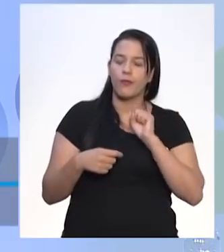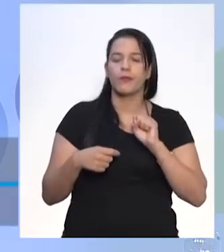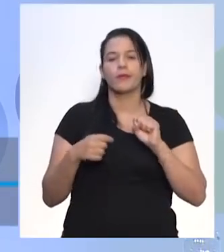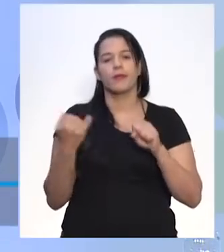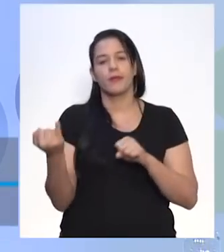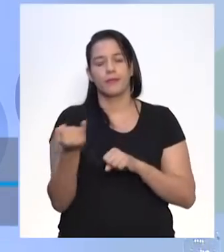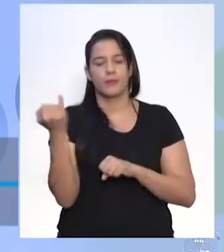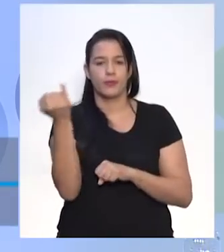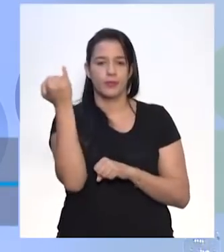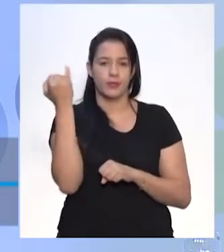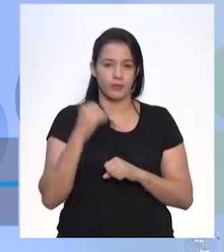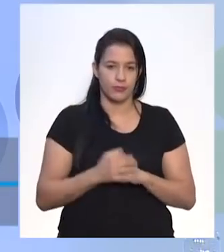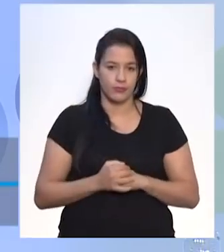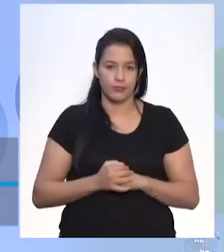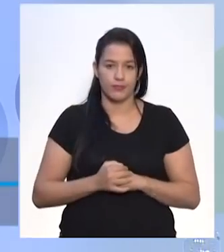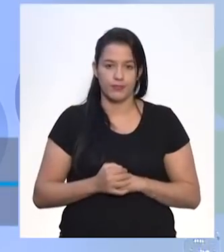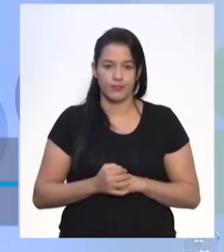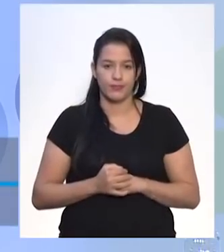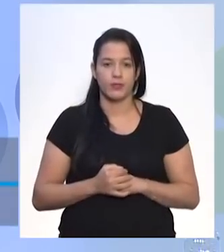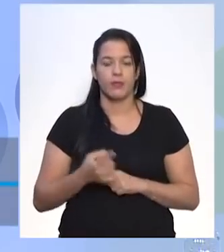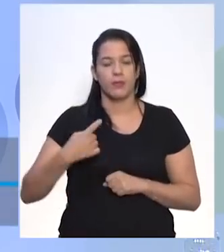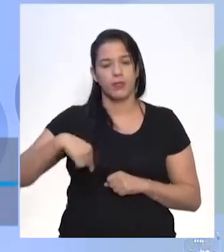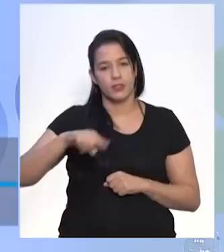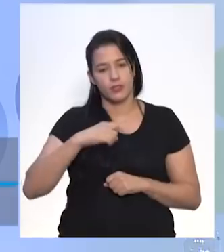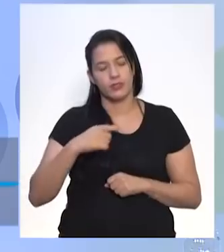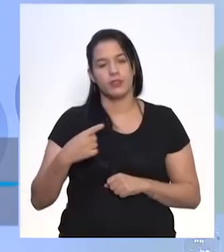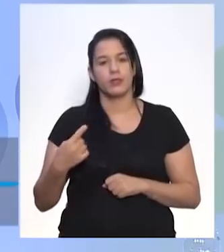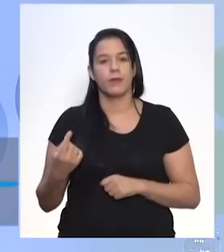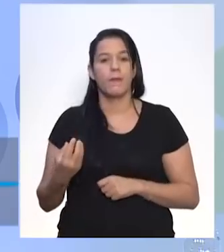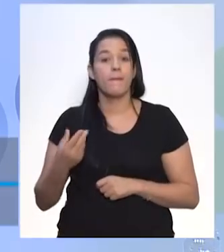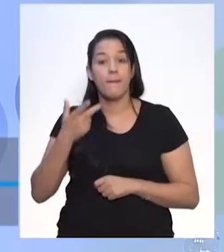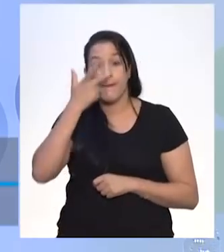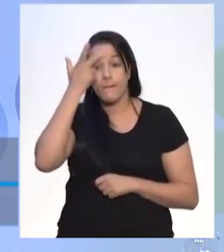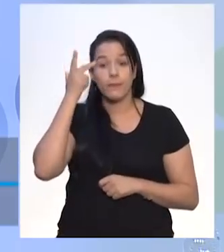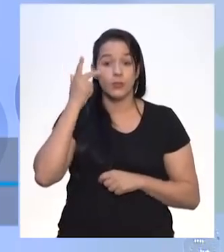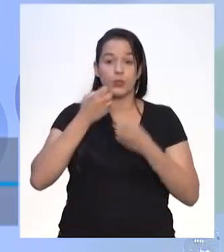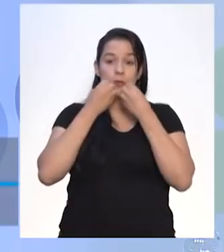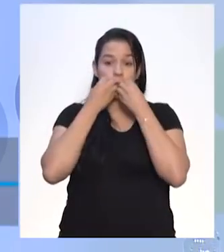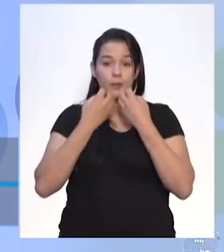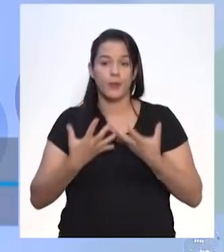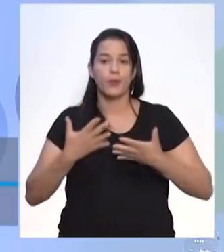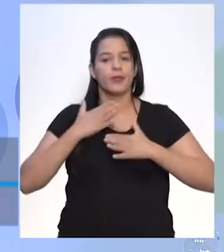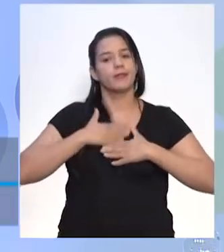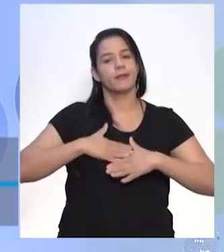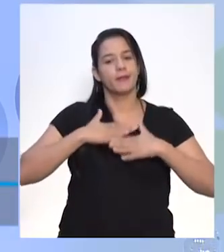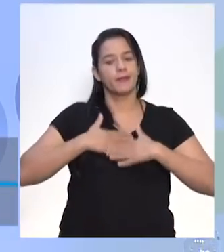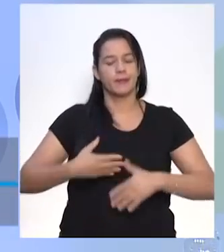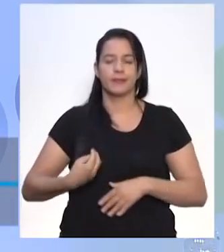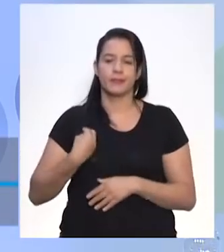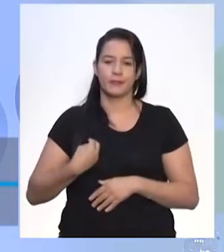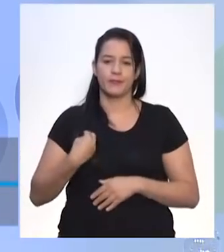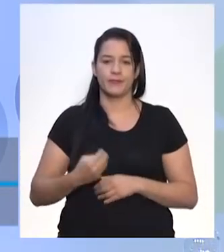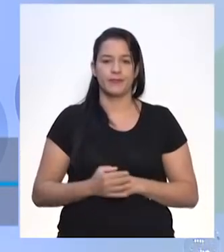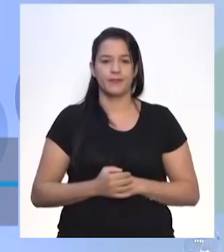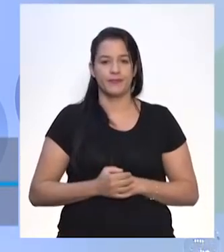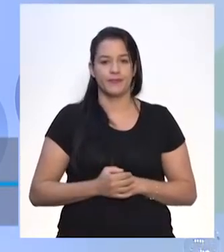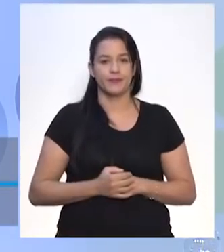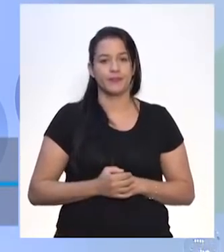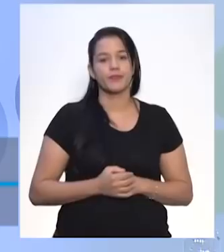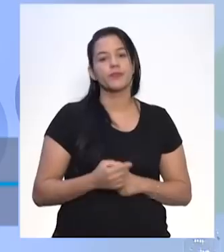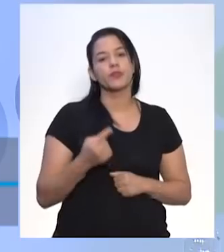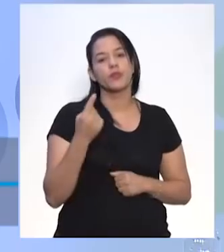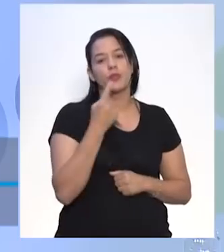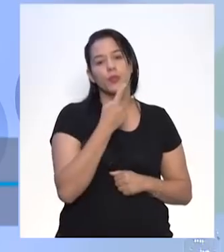bastante é fundamental para a gente ser uma pessoa boa, né? Tranquila de se conviver. E o